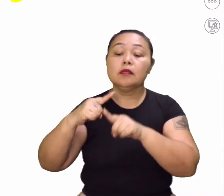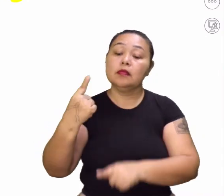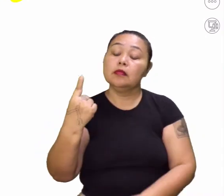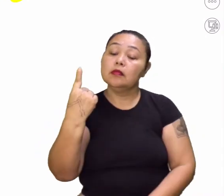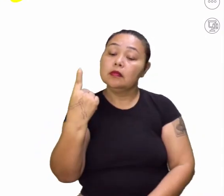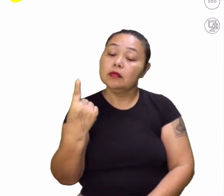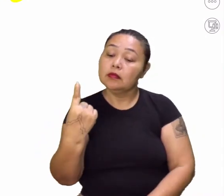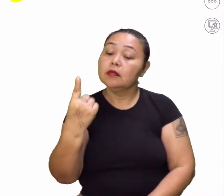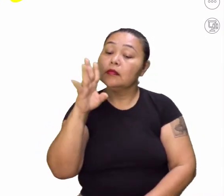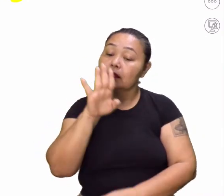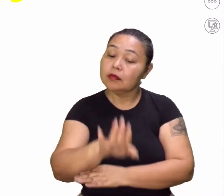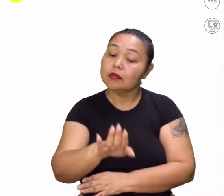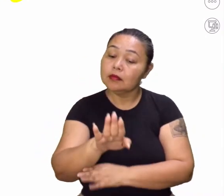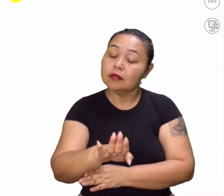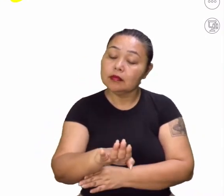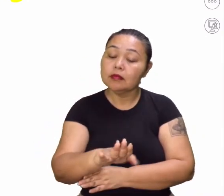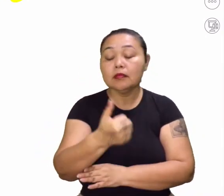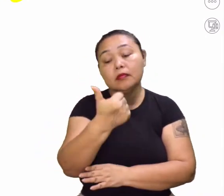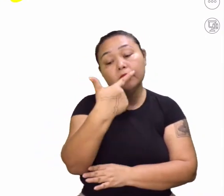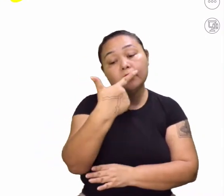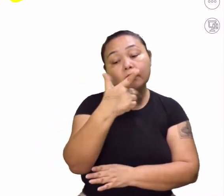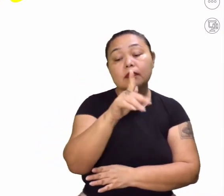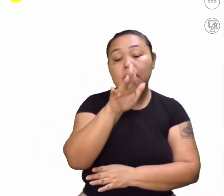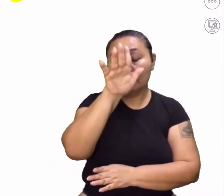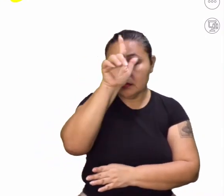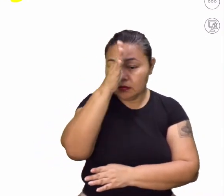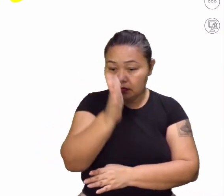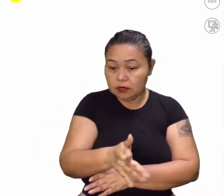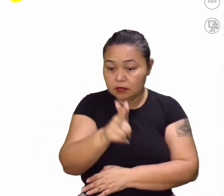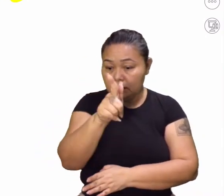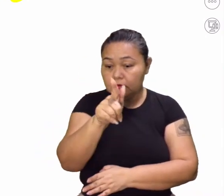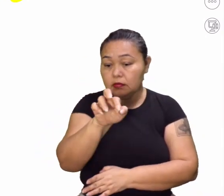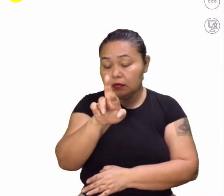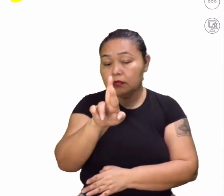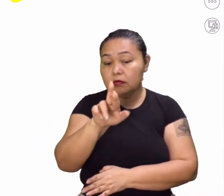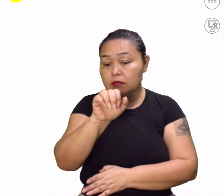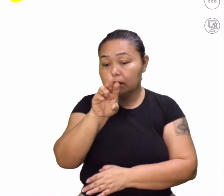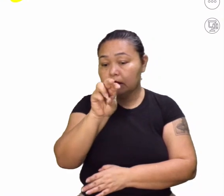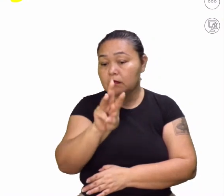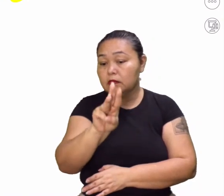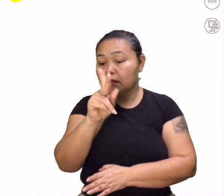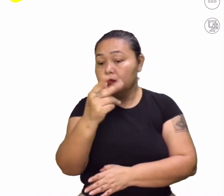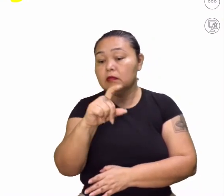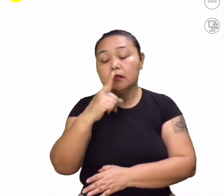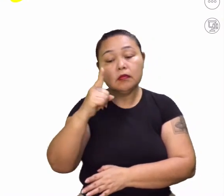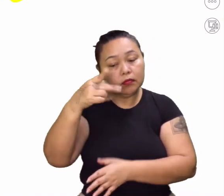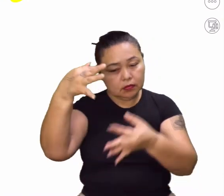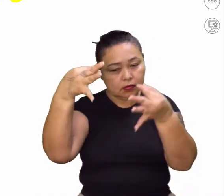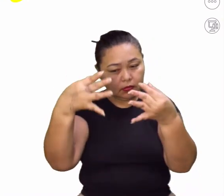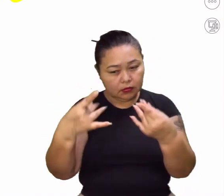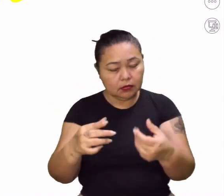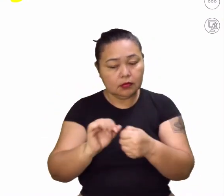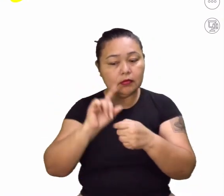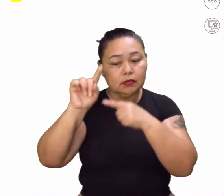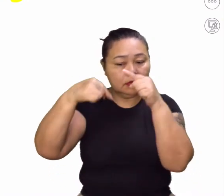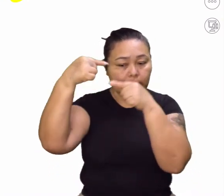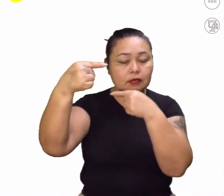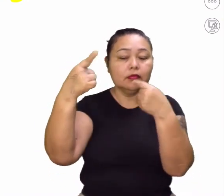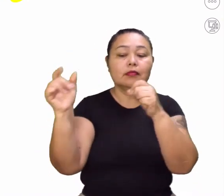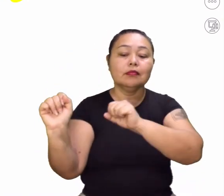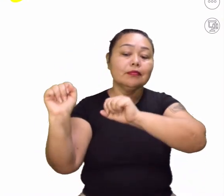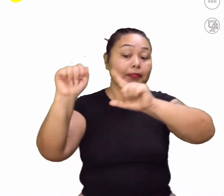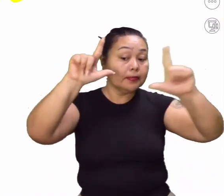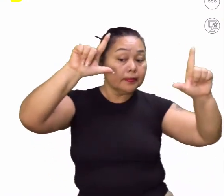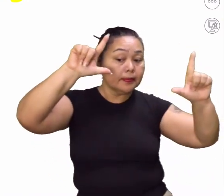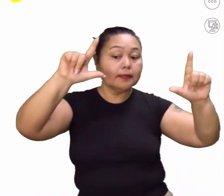ser 1 da tarde, se é meio-dia em Greenwich. Mas a gente vai verificar com mais detalhe essa explicação nos próximos